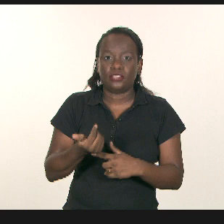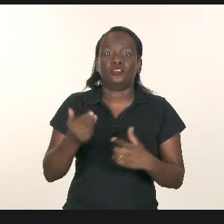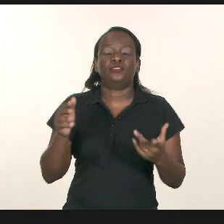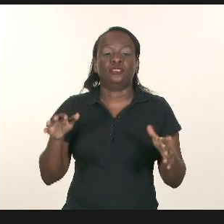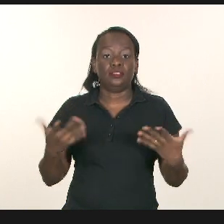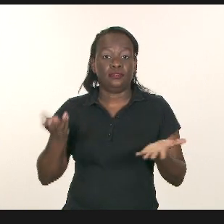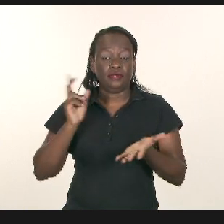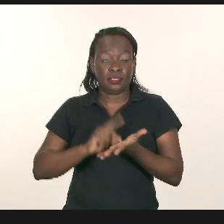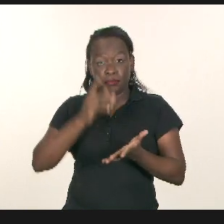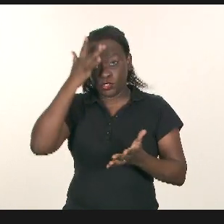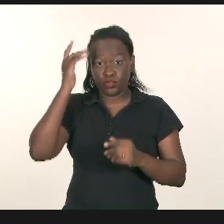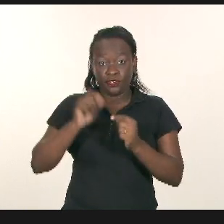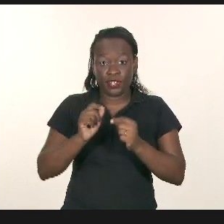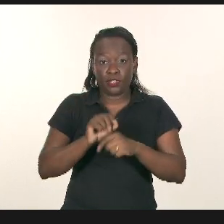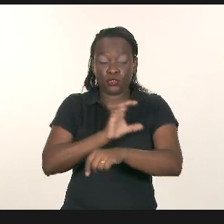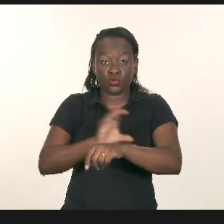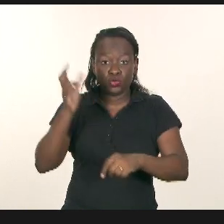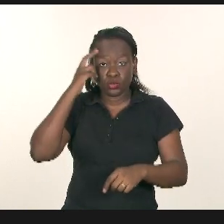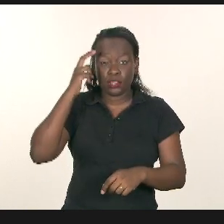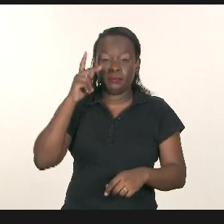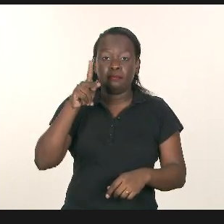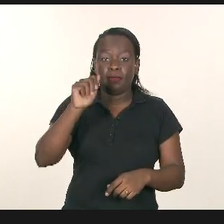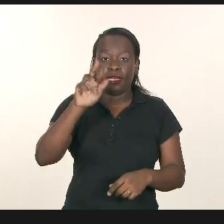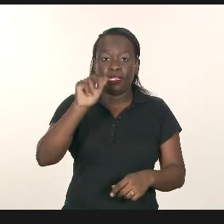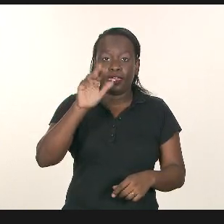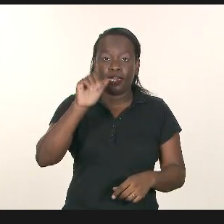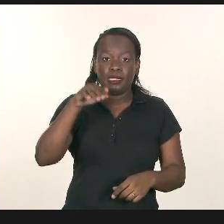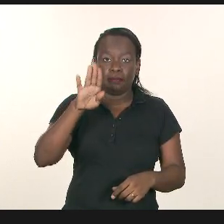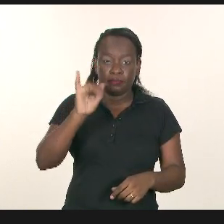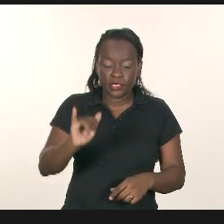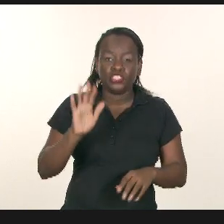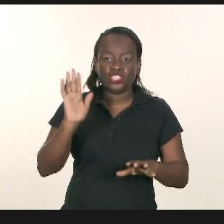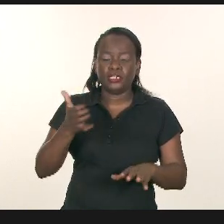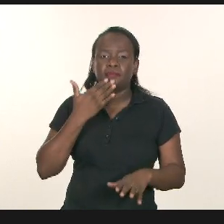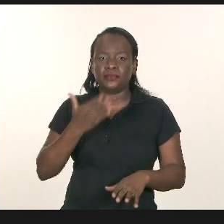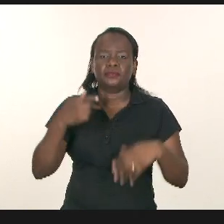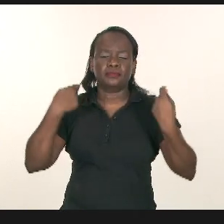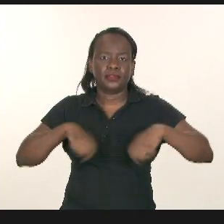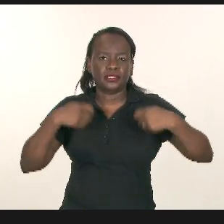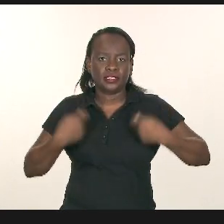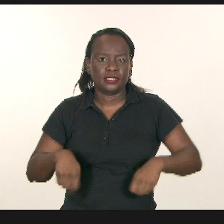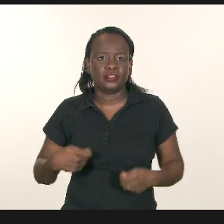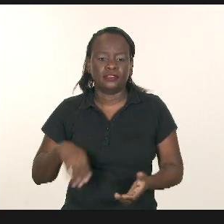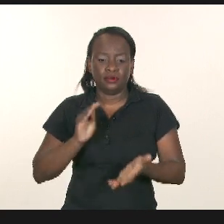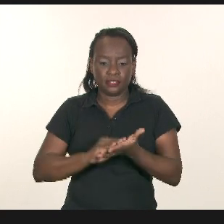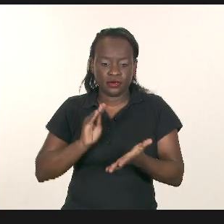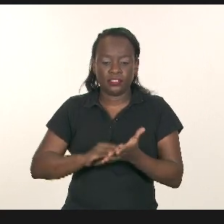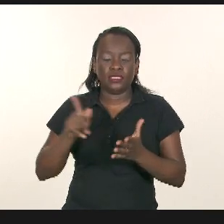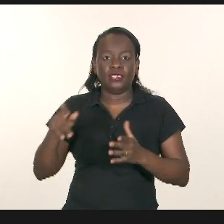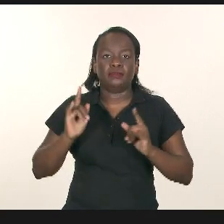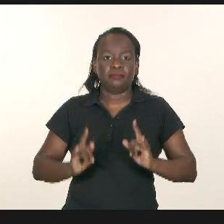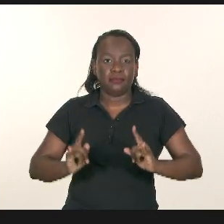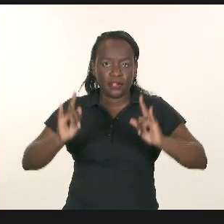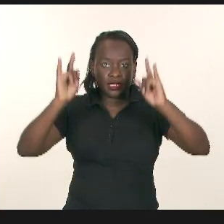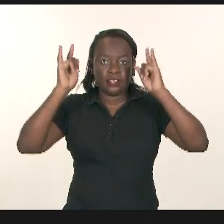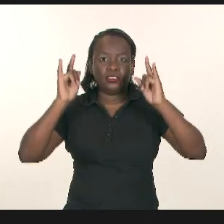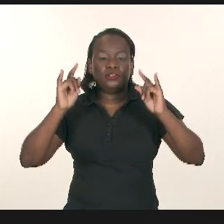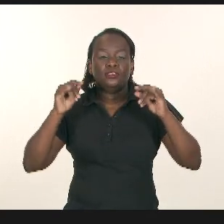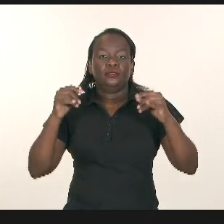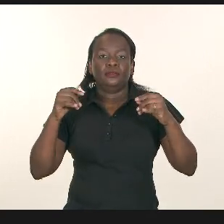realmente os fazedores de cultura de Paracambi já demandava exatamente esse prédio